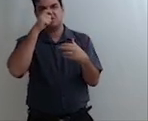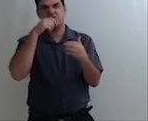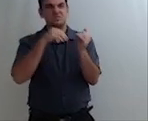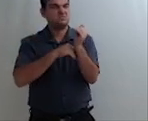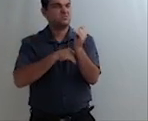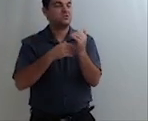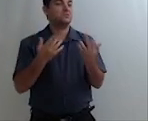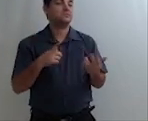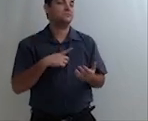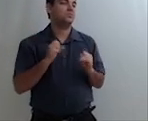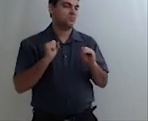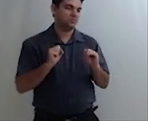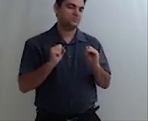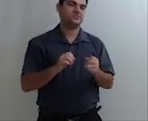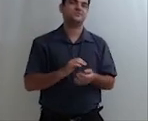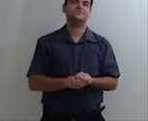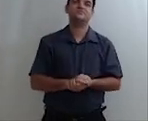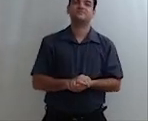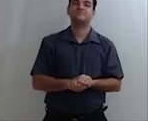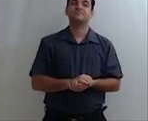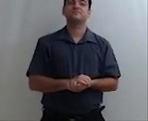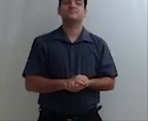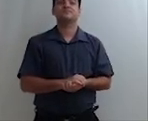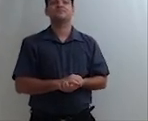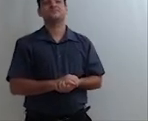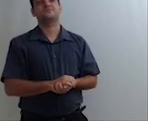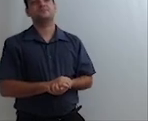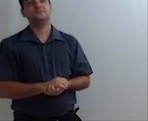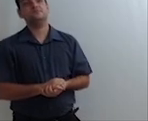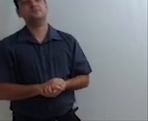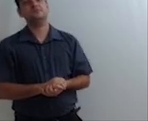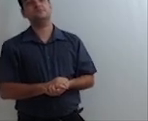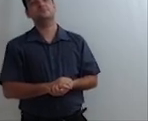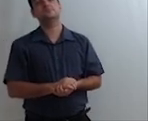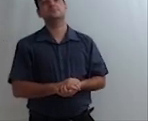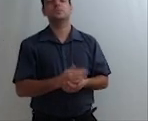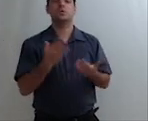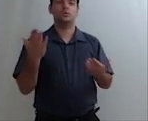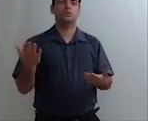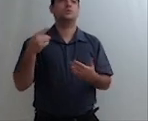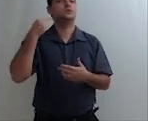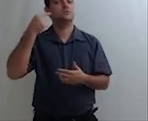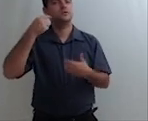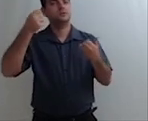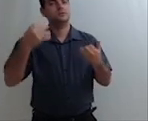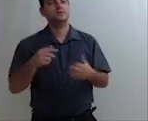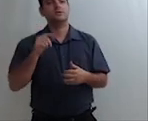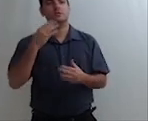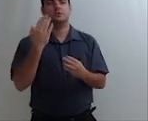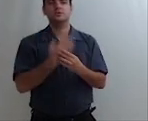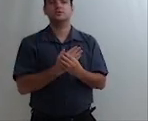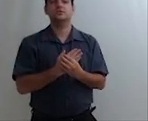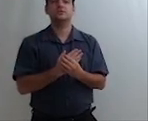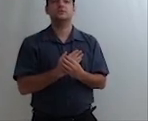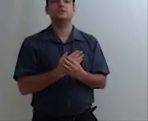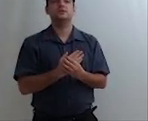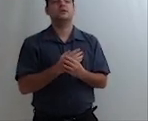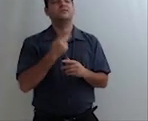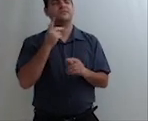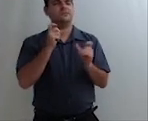aspas o Dr Ubiratan na sua sustentação fala que o processo é muito